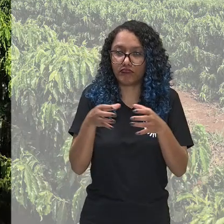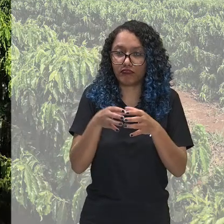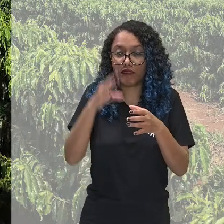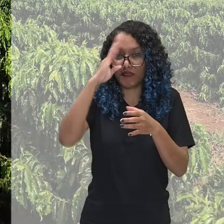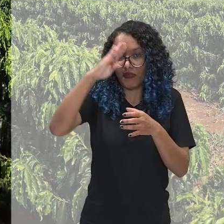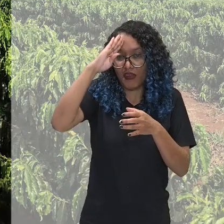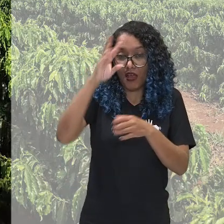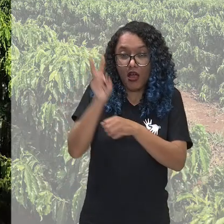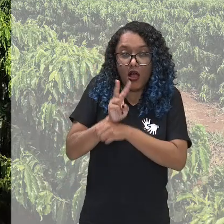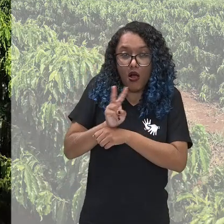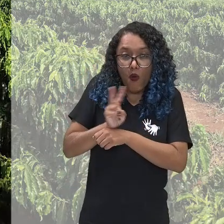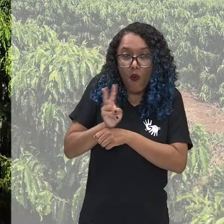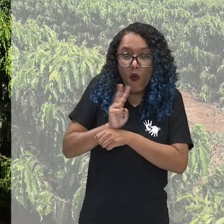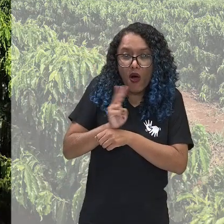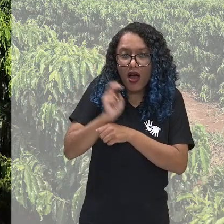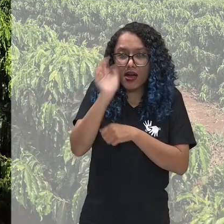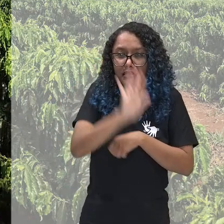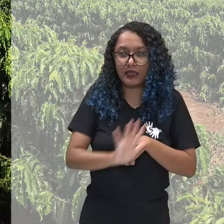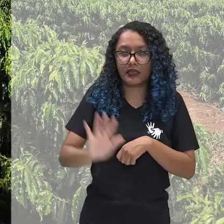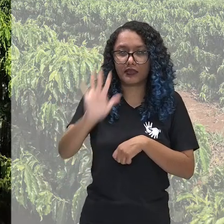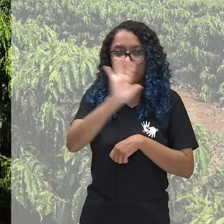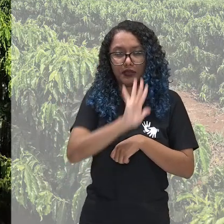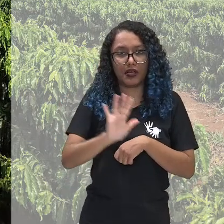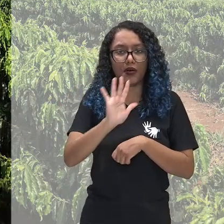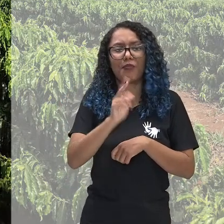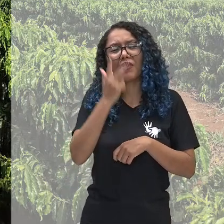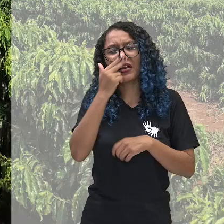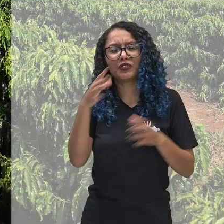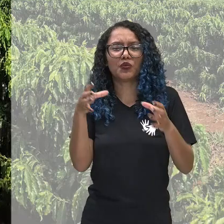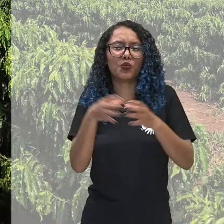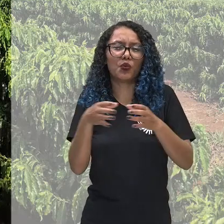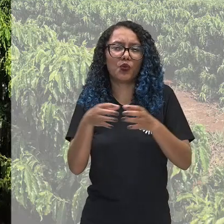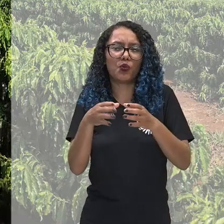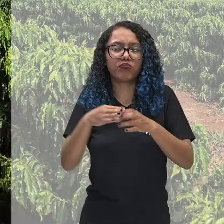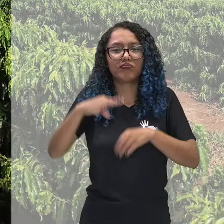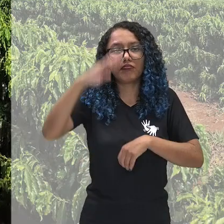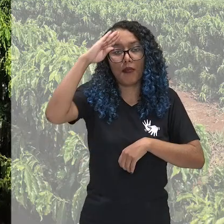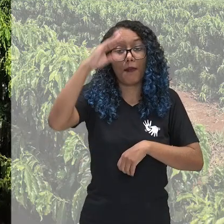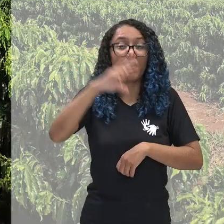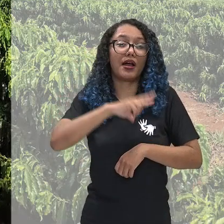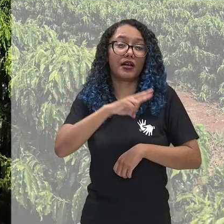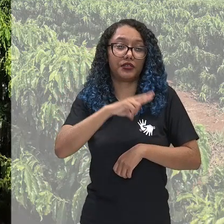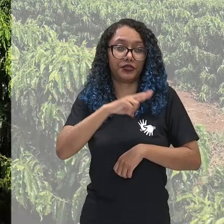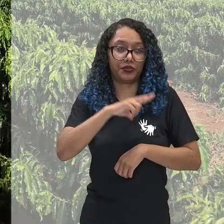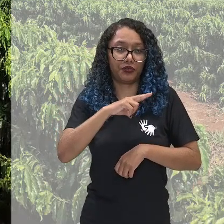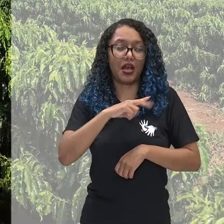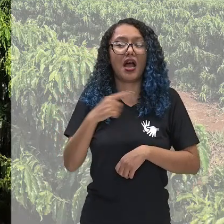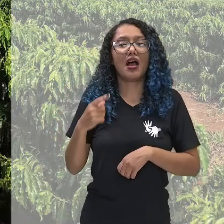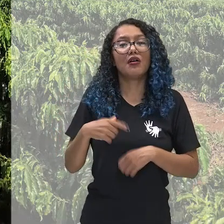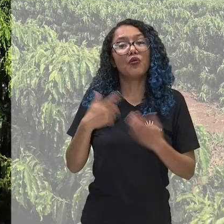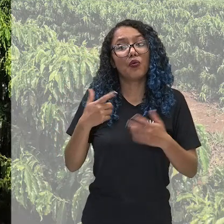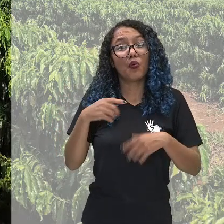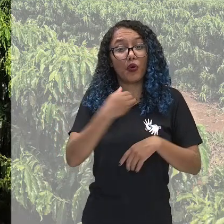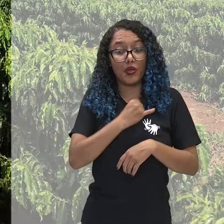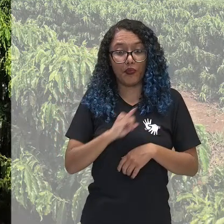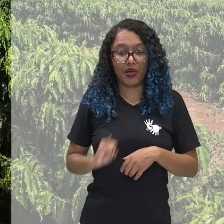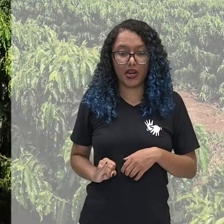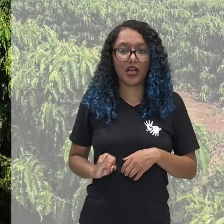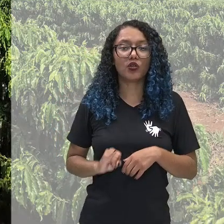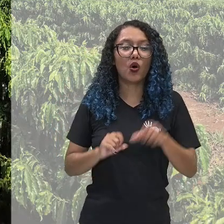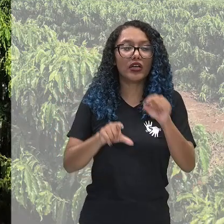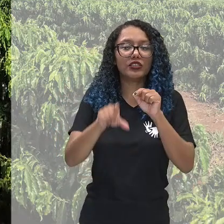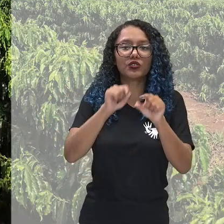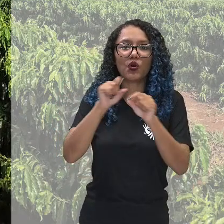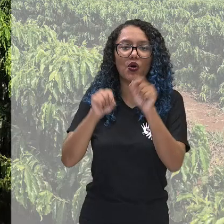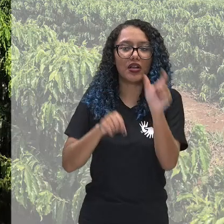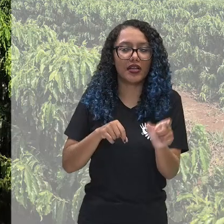digamos que um exército particular, tá, gente? Uma concessão de um título que o próprio Império dava para os